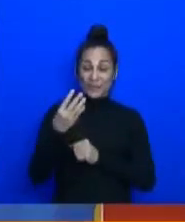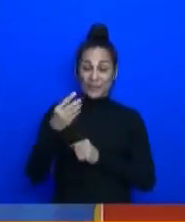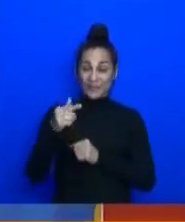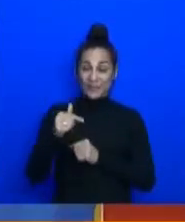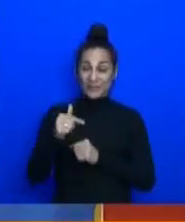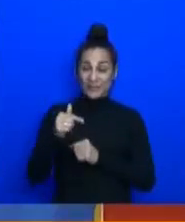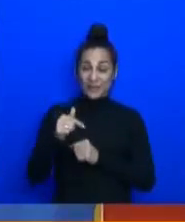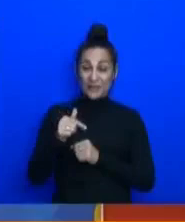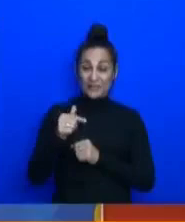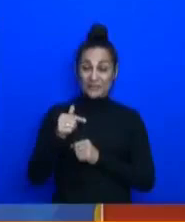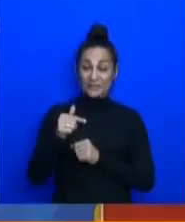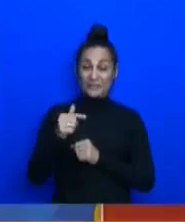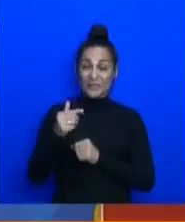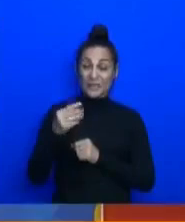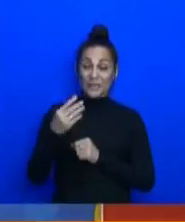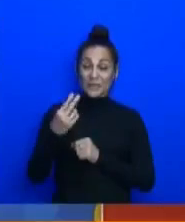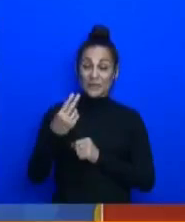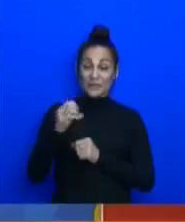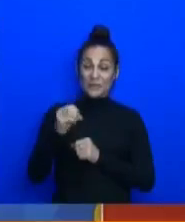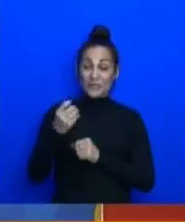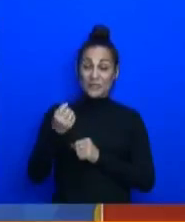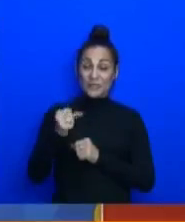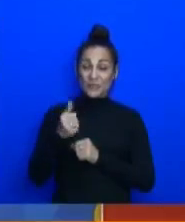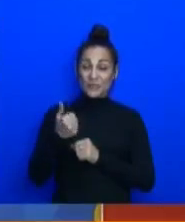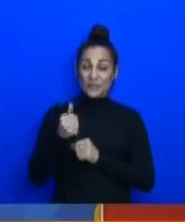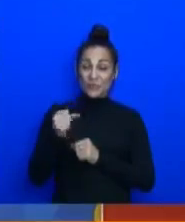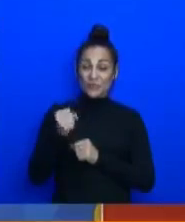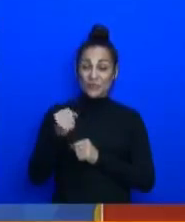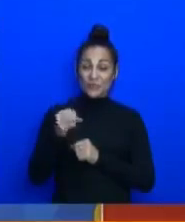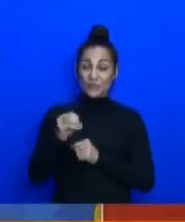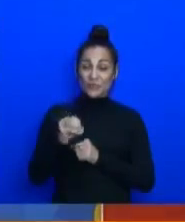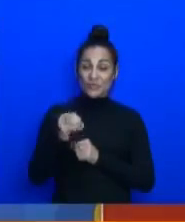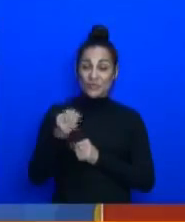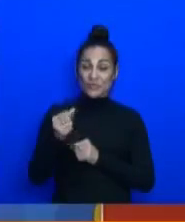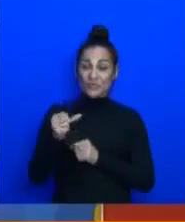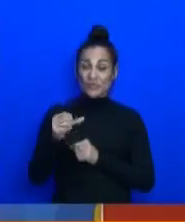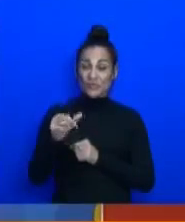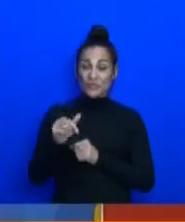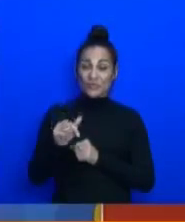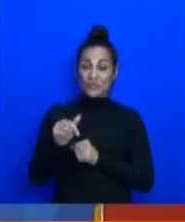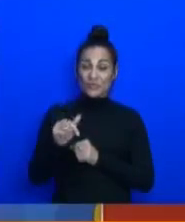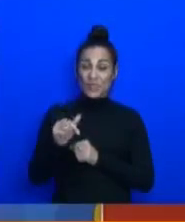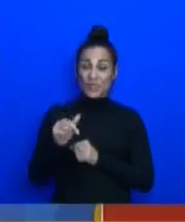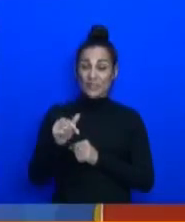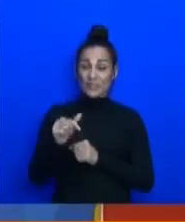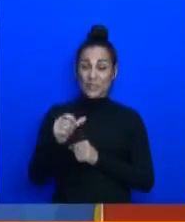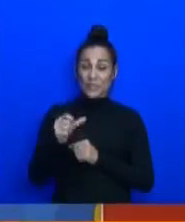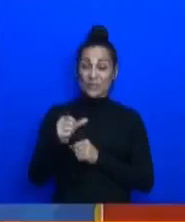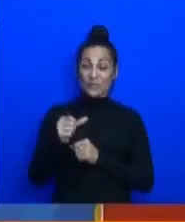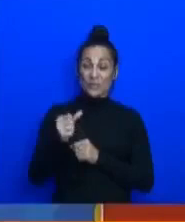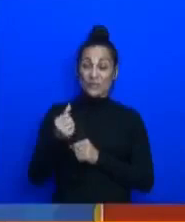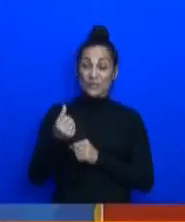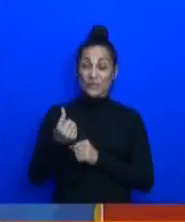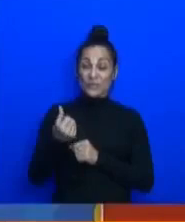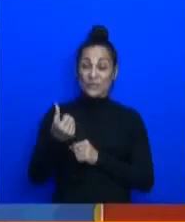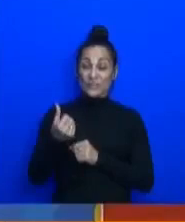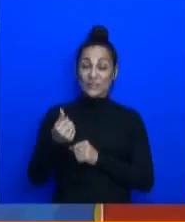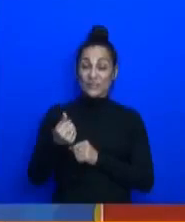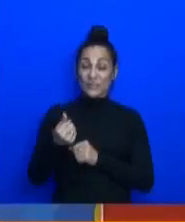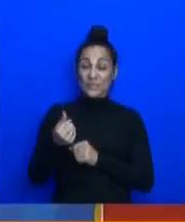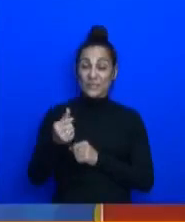67, 20, 11, 80, 97, 55,